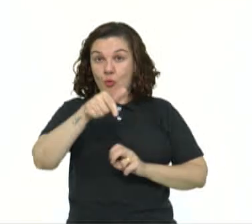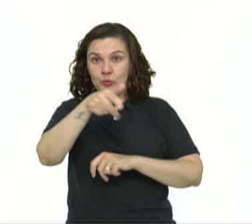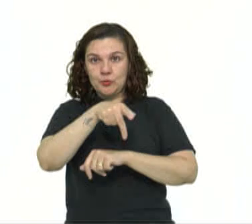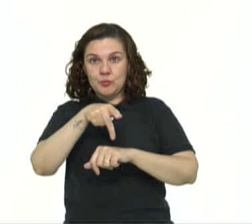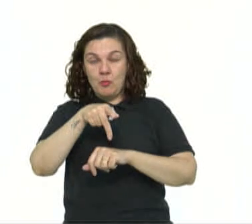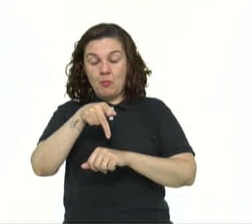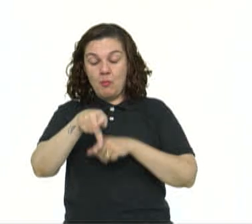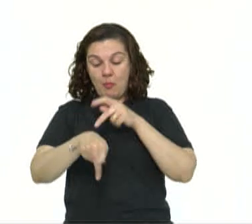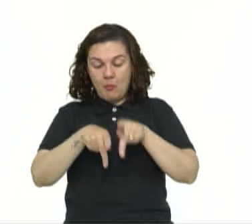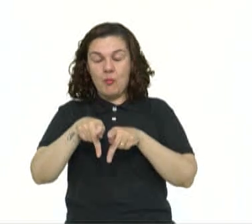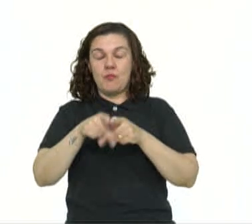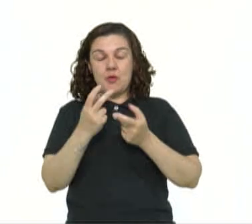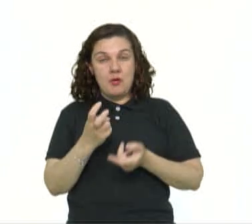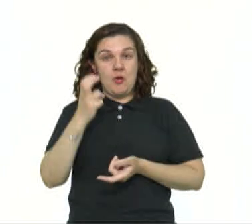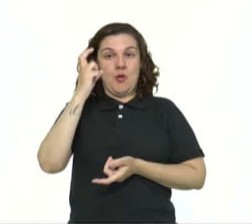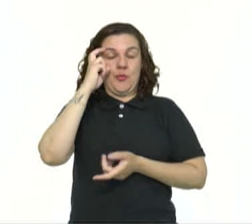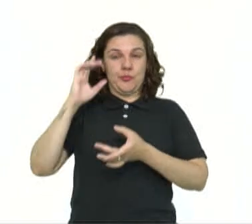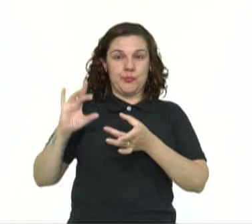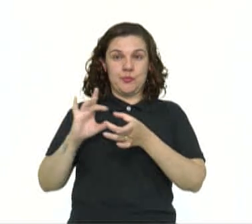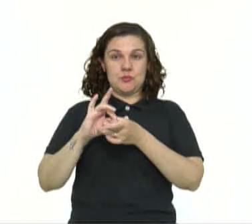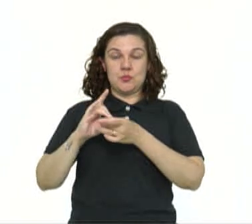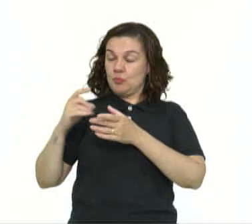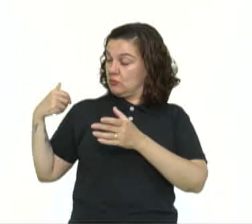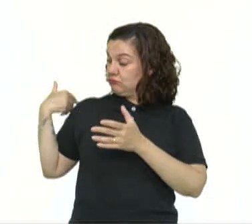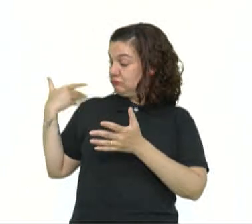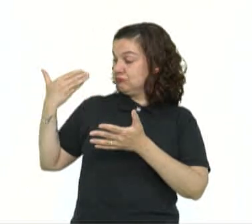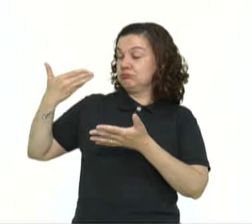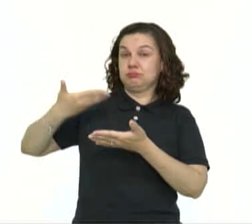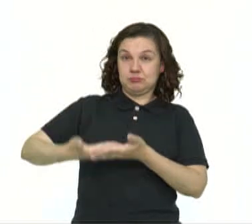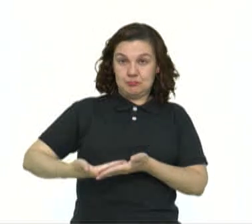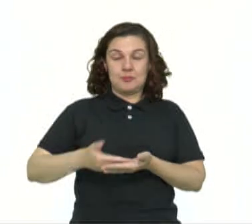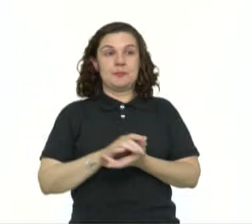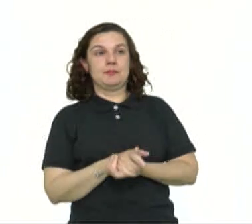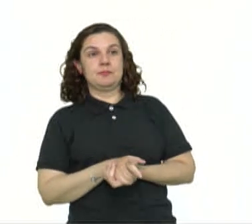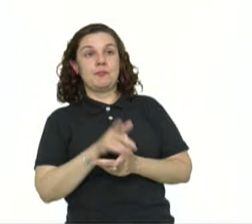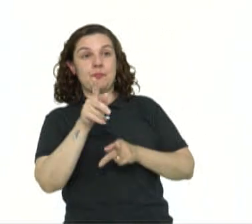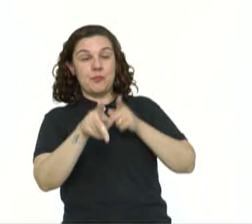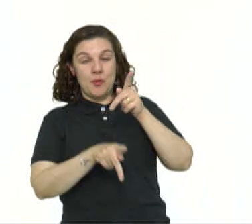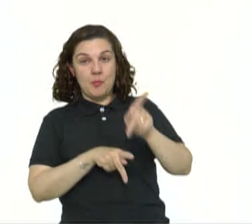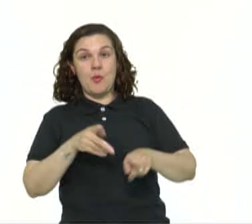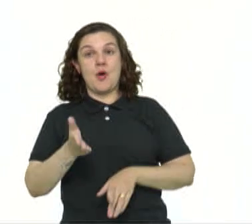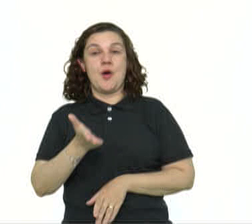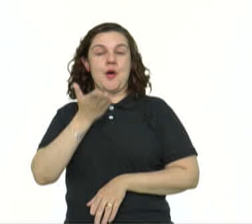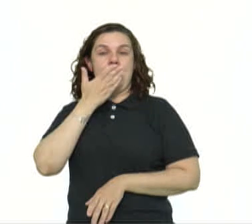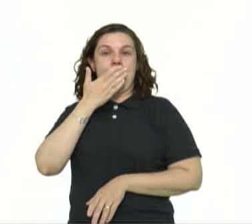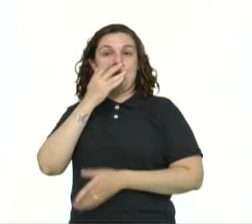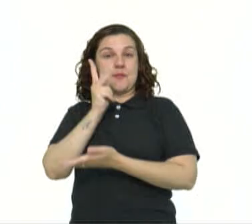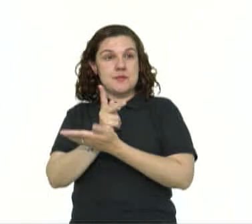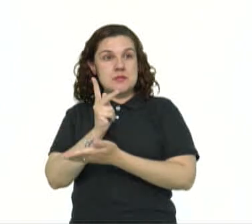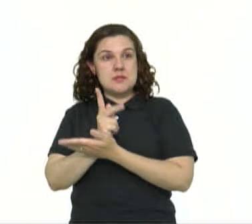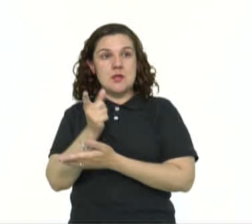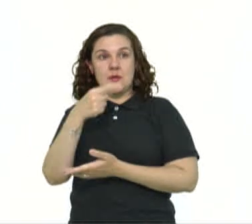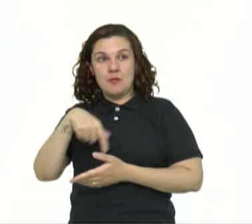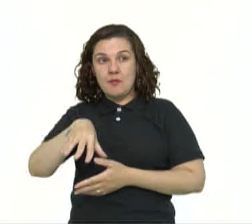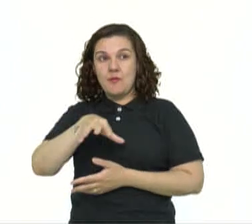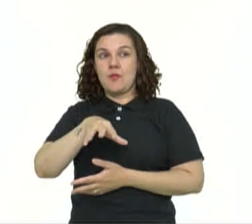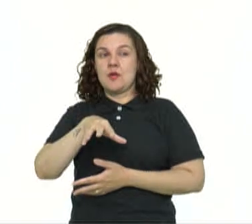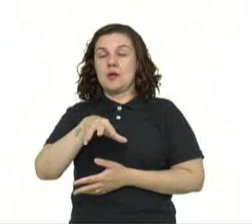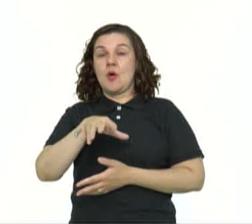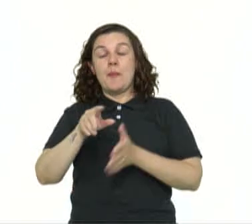povo. Cultura está ligada à sua ancestralidade, povos indígenas literalmente, que